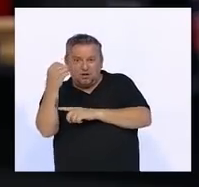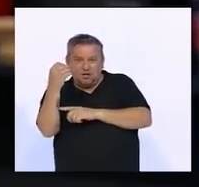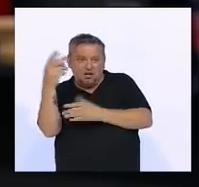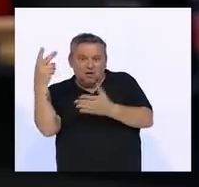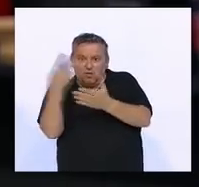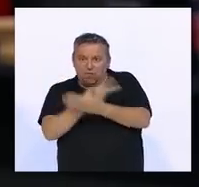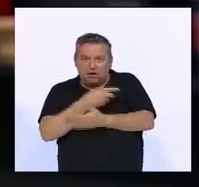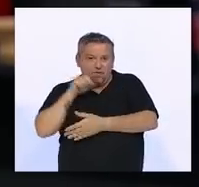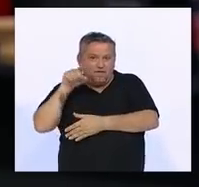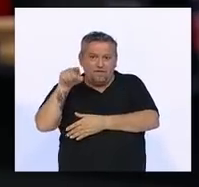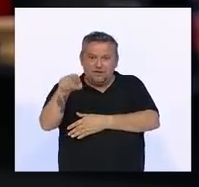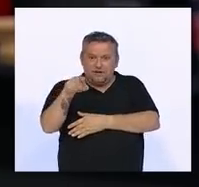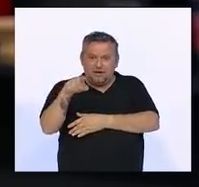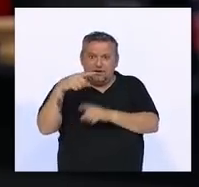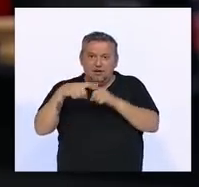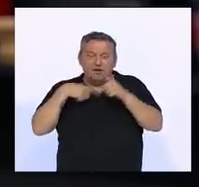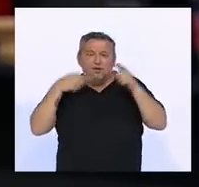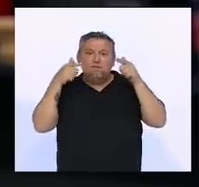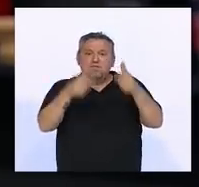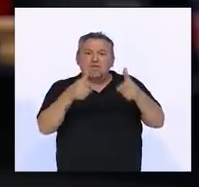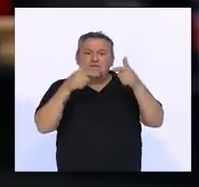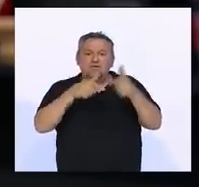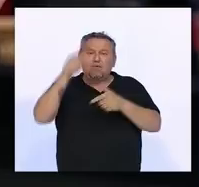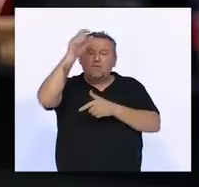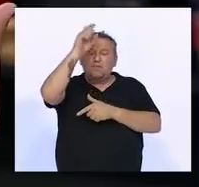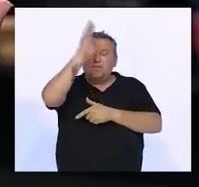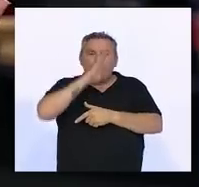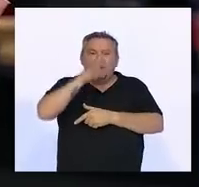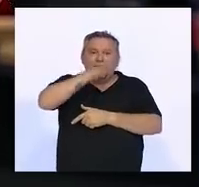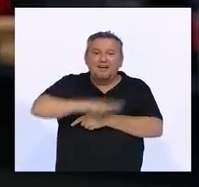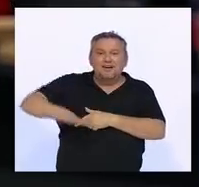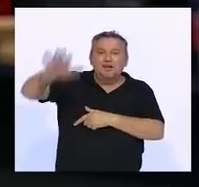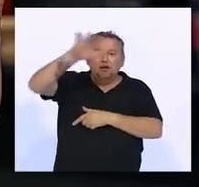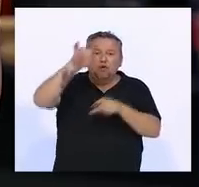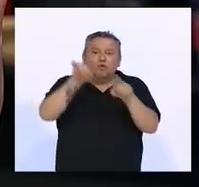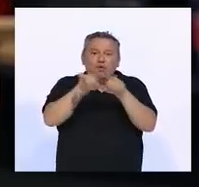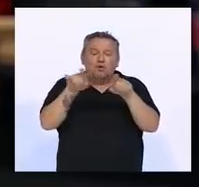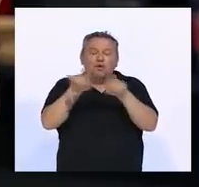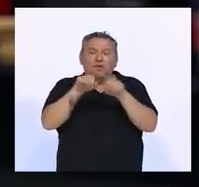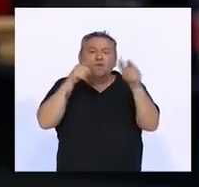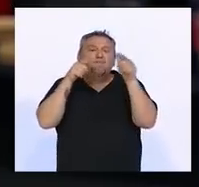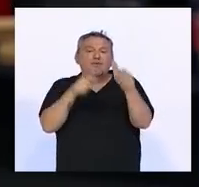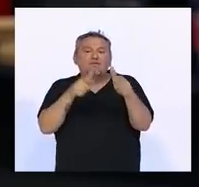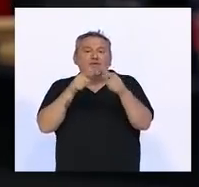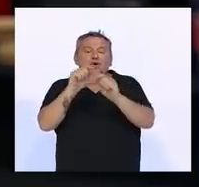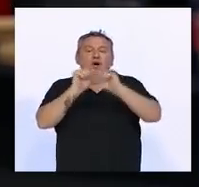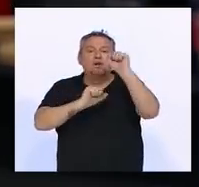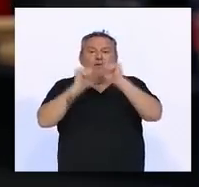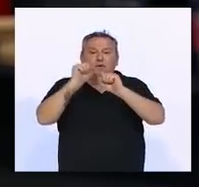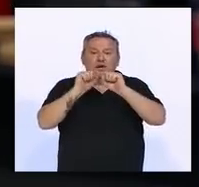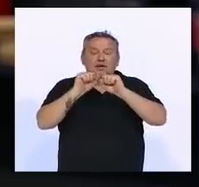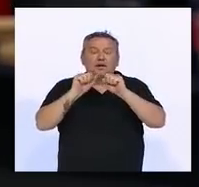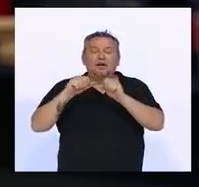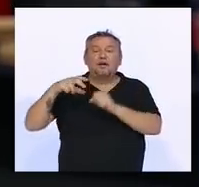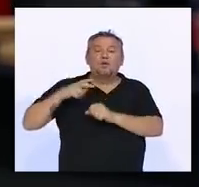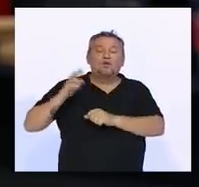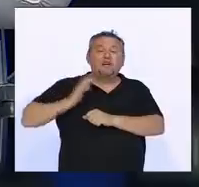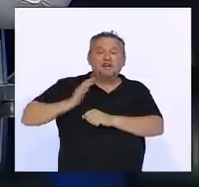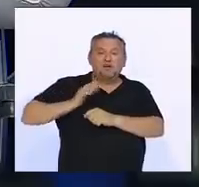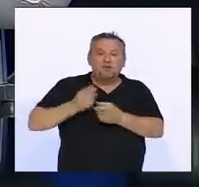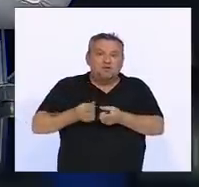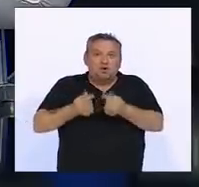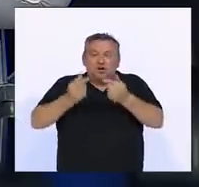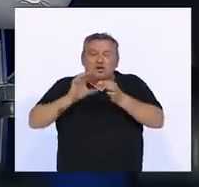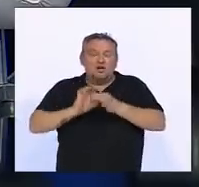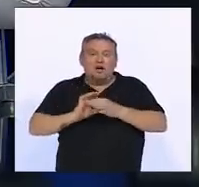que irritaram a nação, irritaram o setor empresarial do país, não são só os ricos, muito ao contrário, desde a cabeleireira,